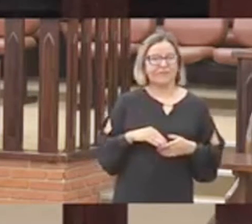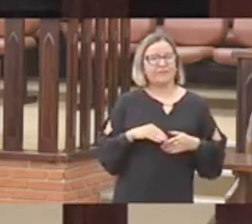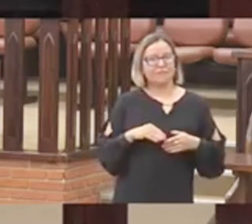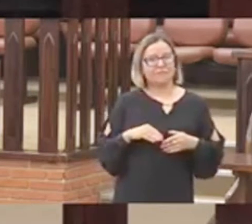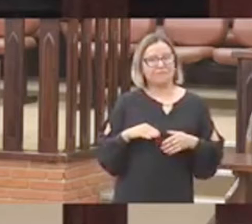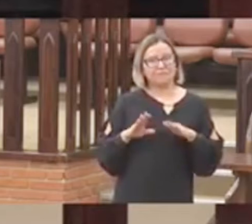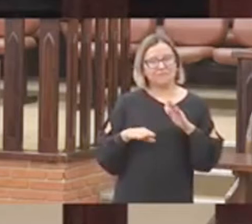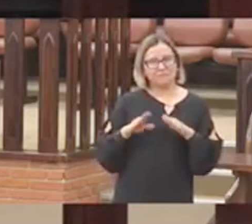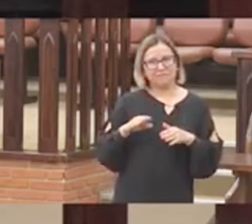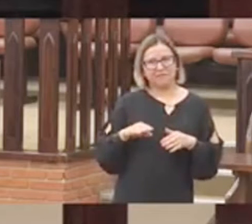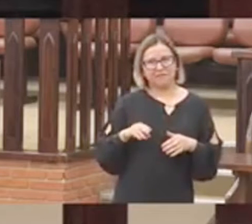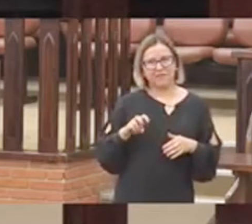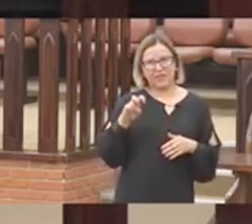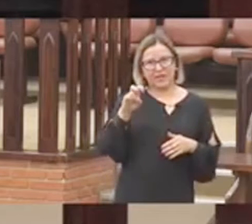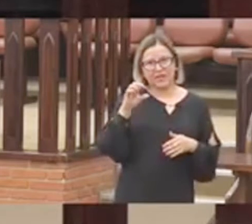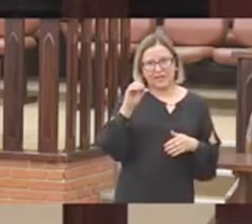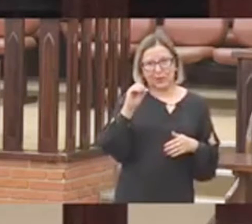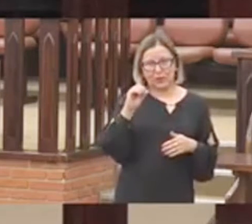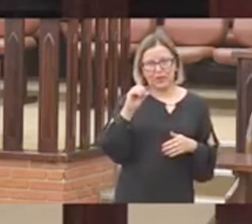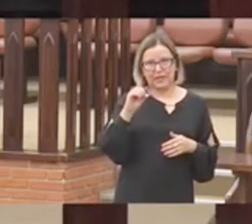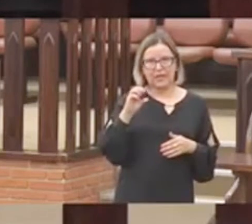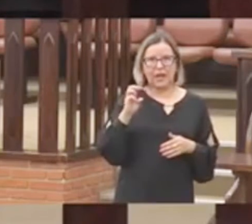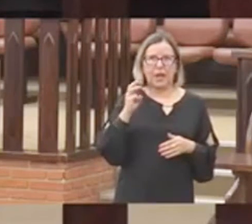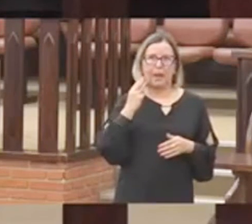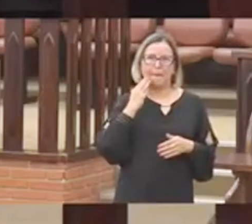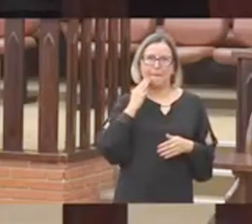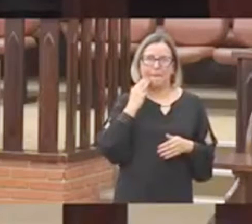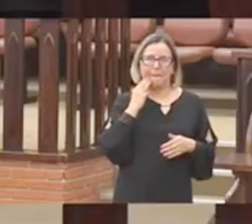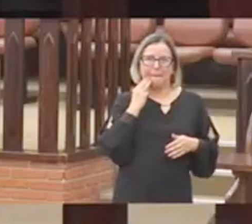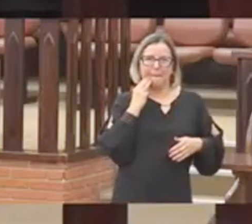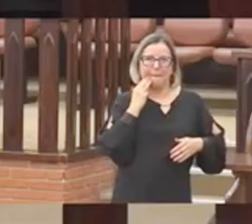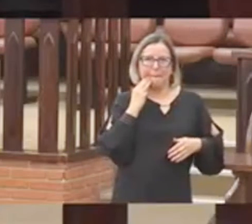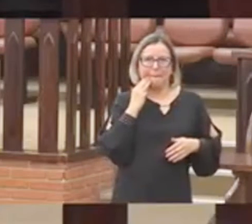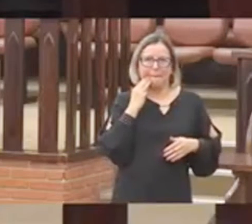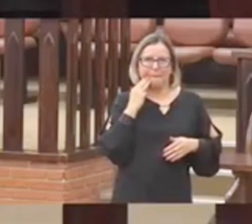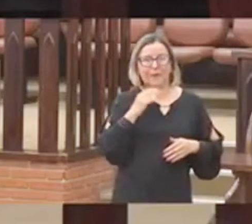número preciso, 50 milhões morreram por conta dessa gripe.